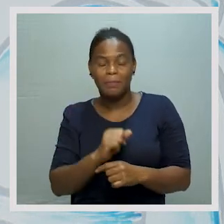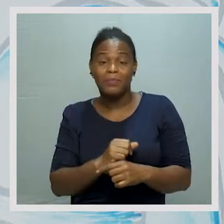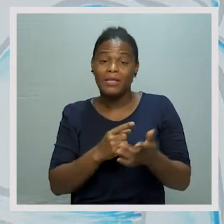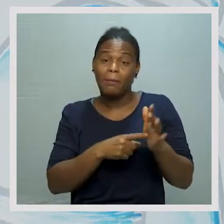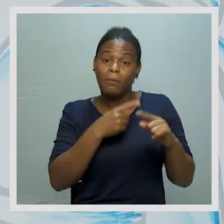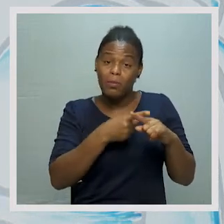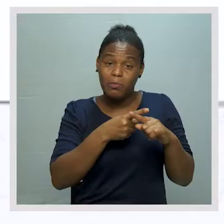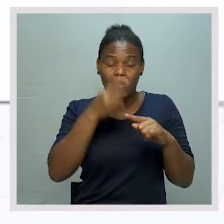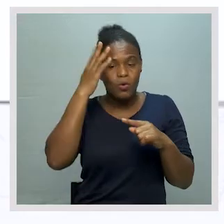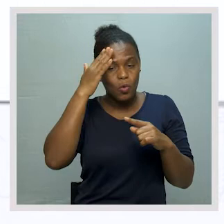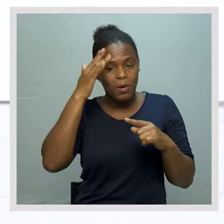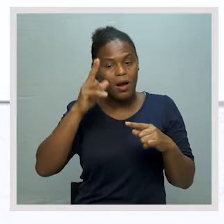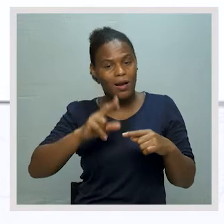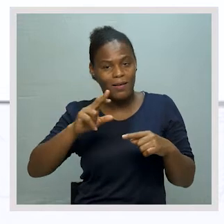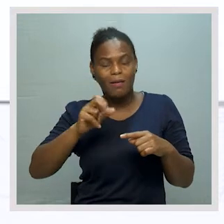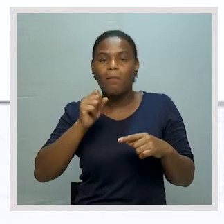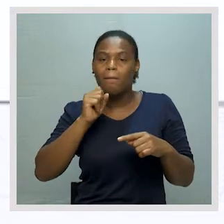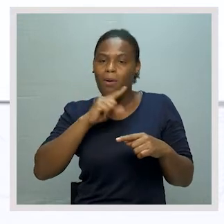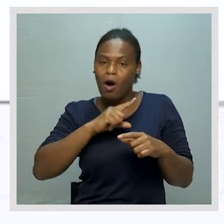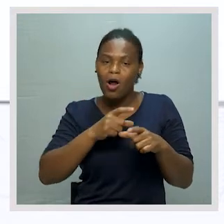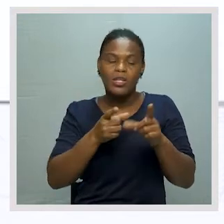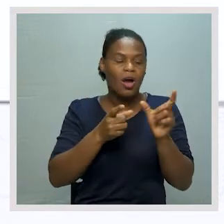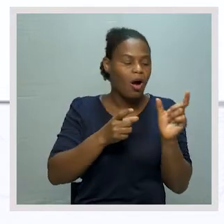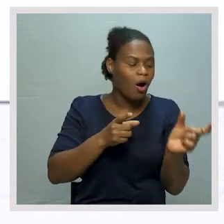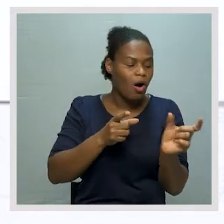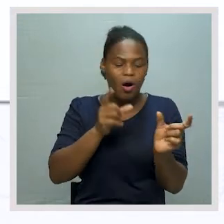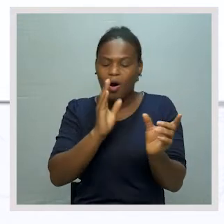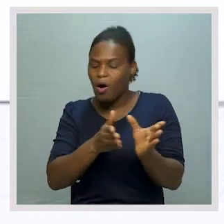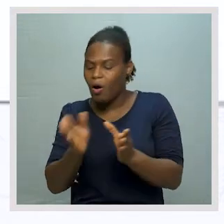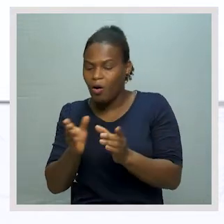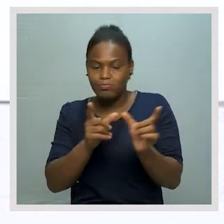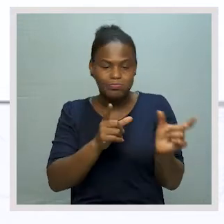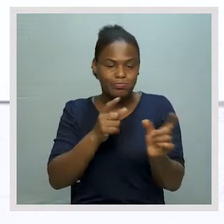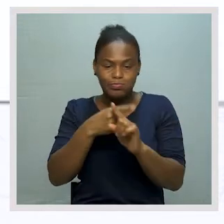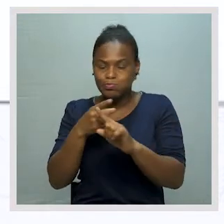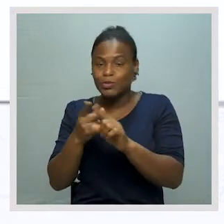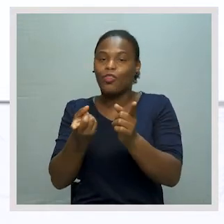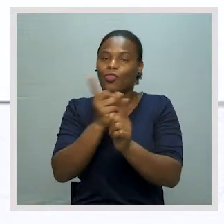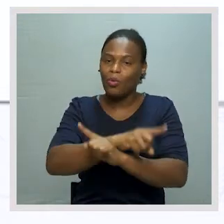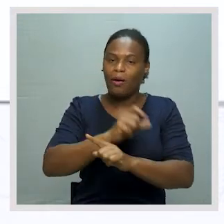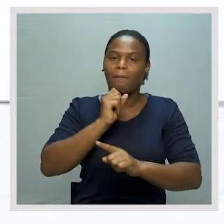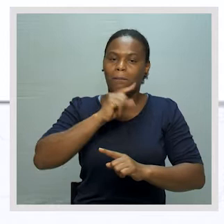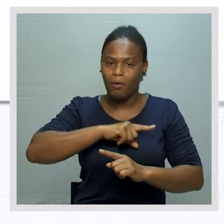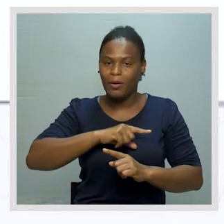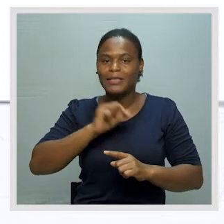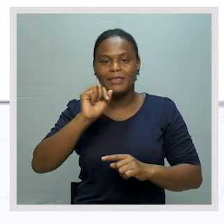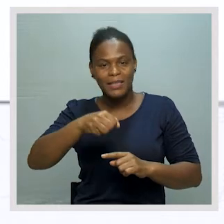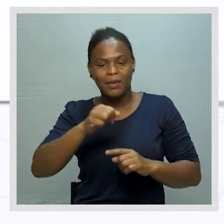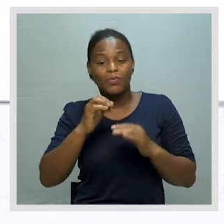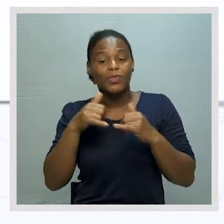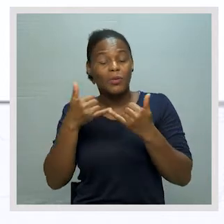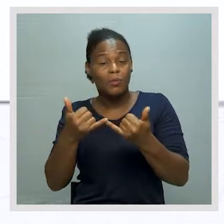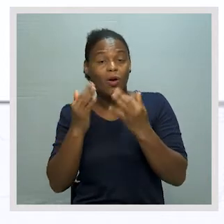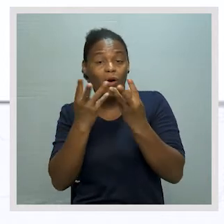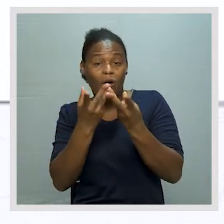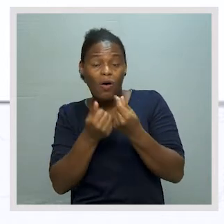números racionais, podemos trocar a ordem dos fatores. E isso, o resultado,